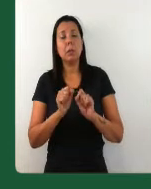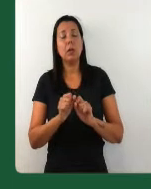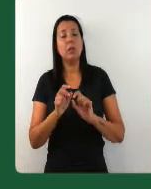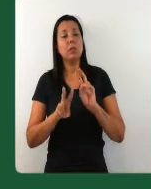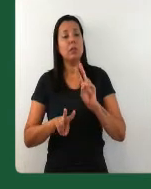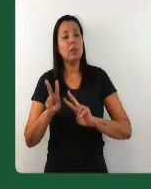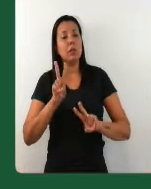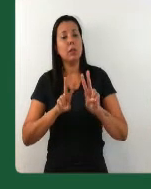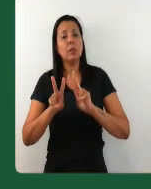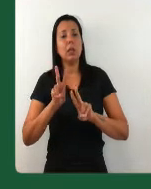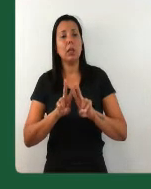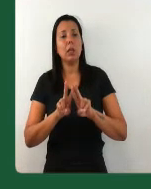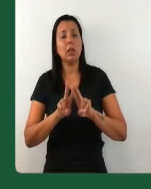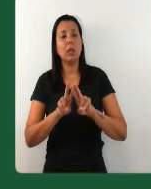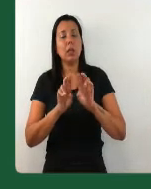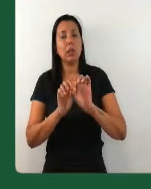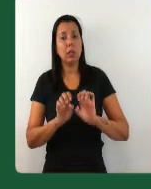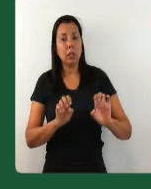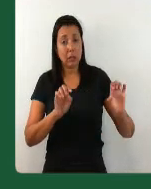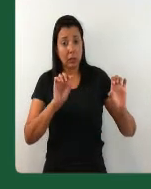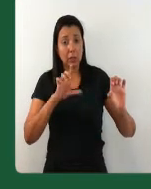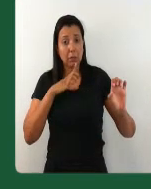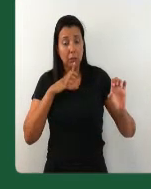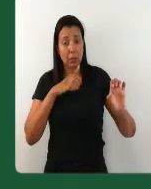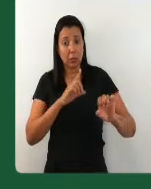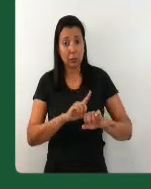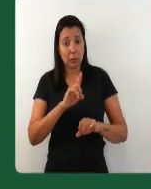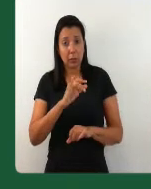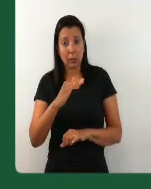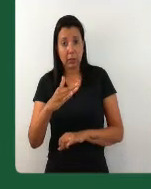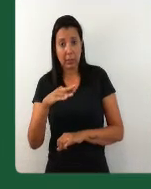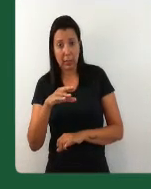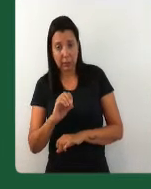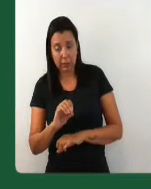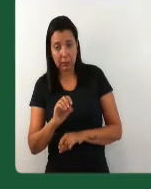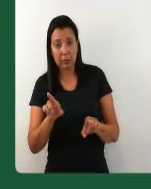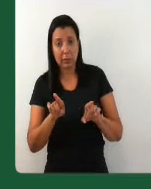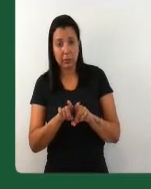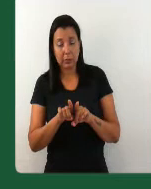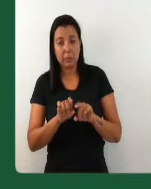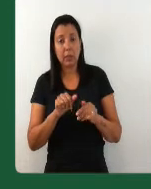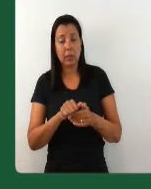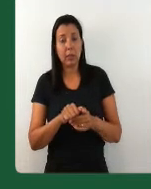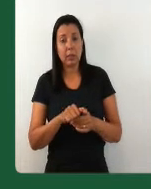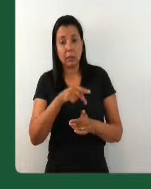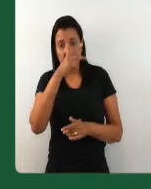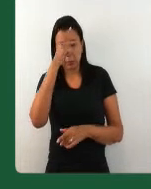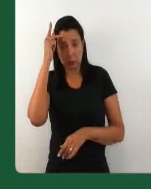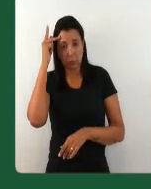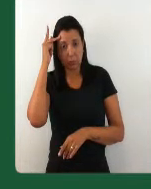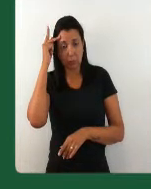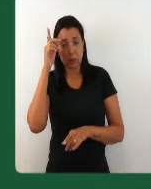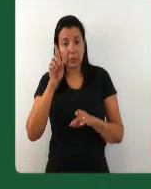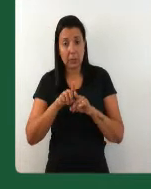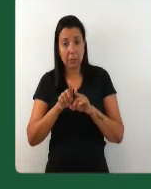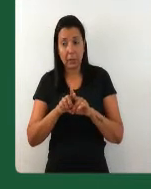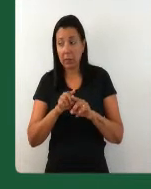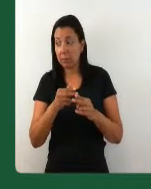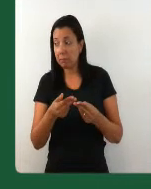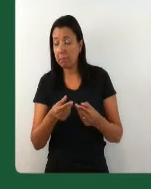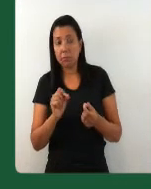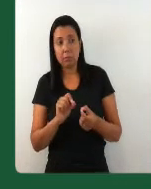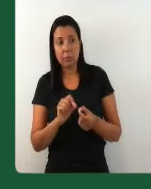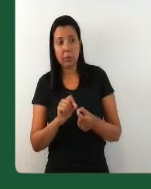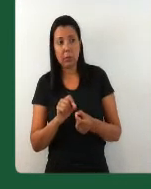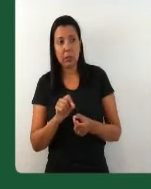ver no canto superior esquerdo o Dr. Cássio Menezes Raposo do Amaral, com os pacientes do Hospital Sobrapar ao